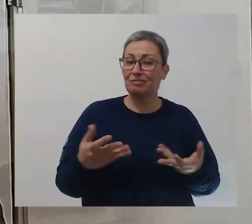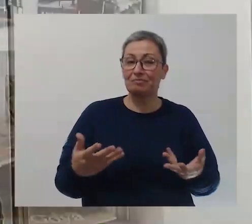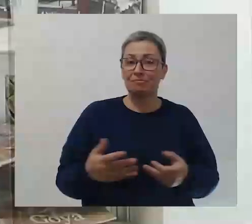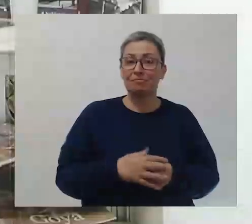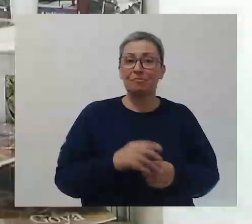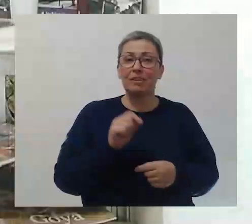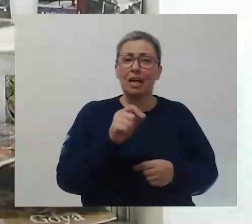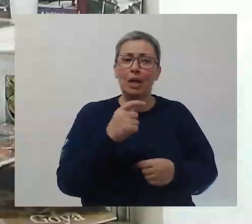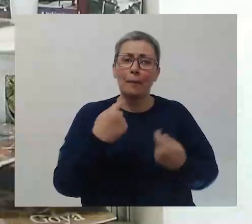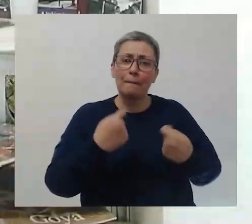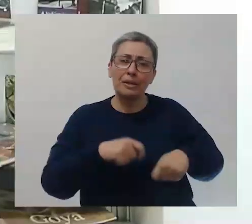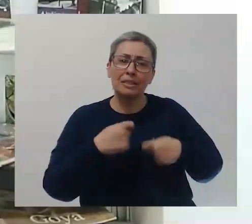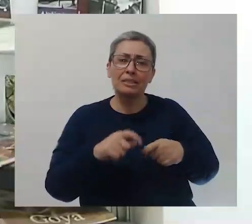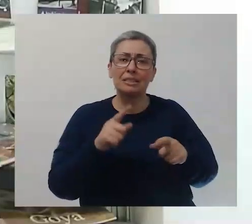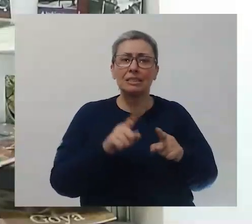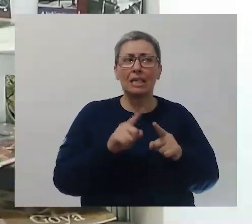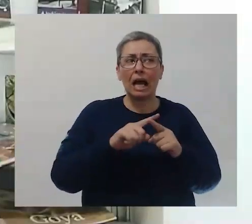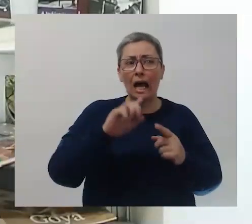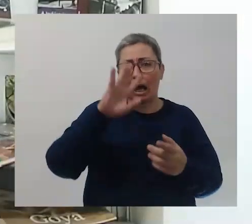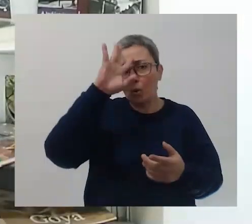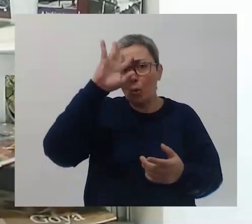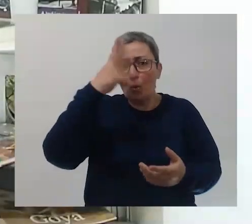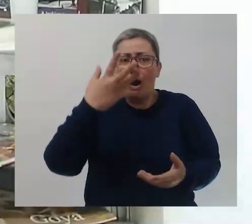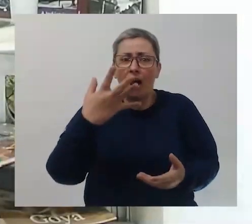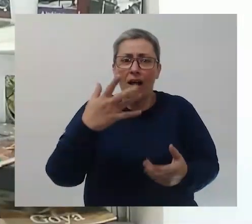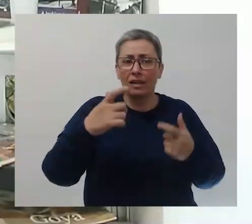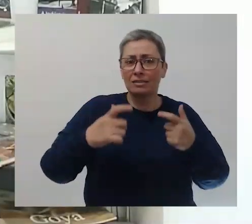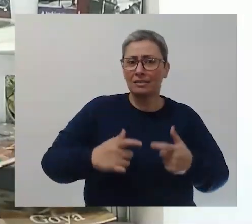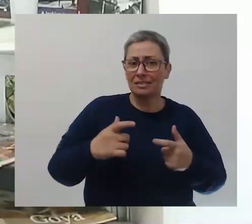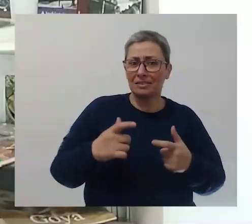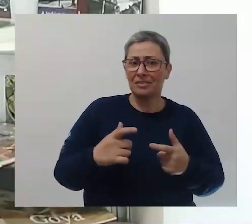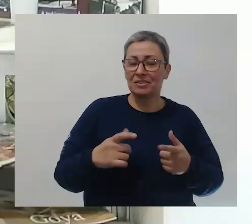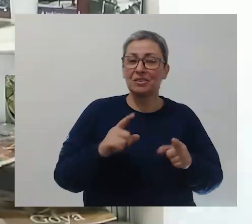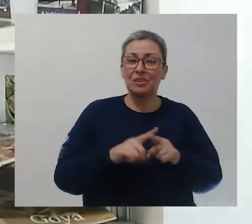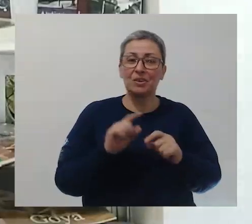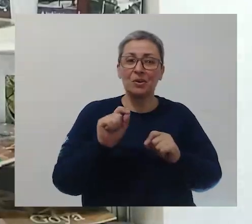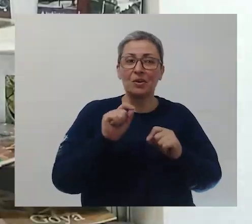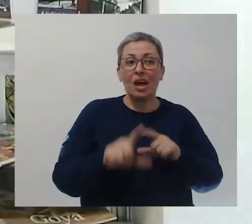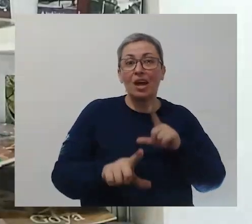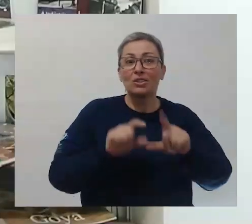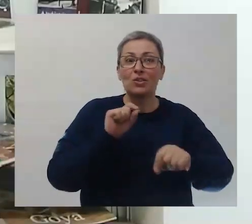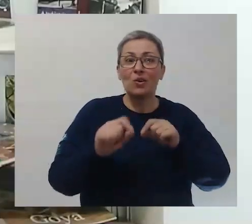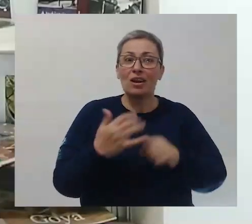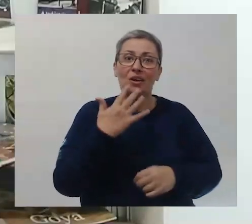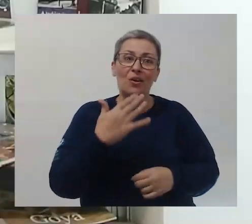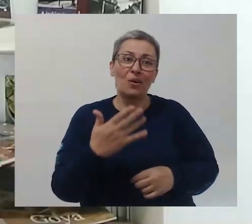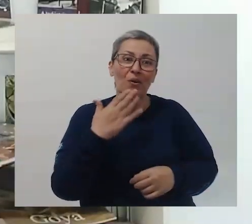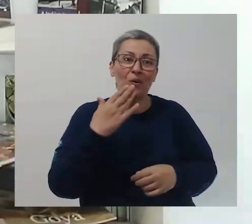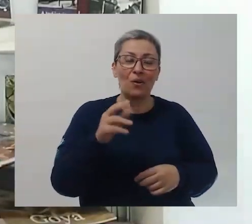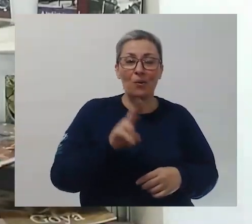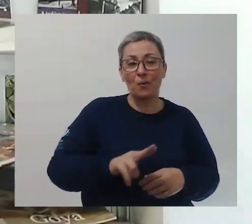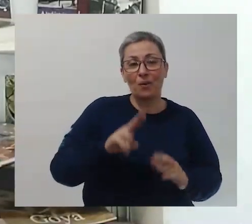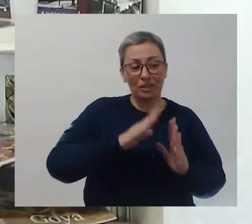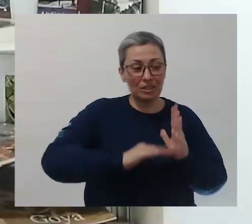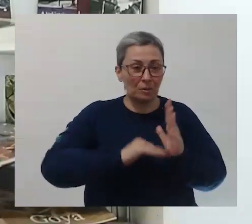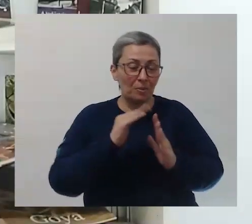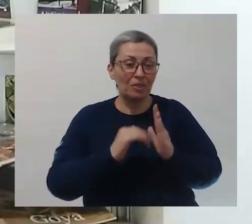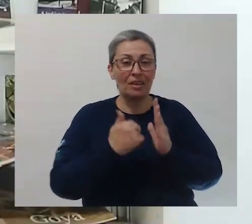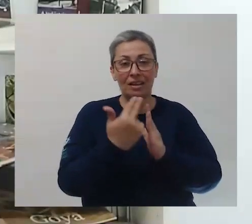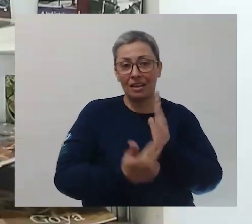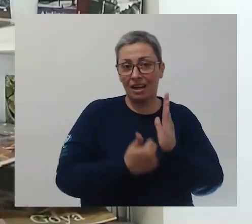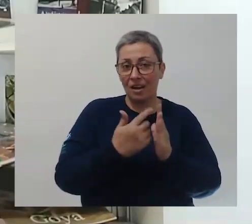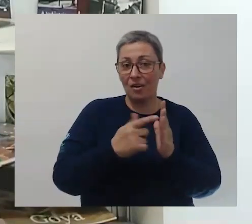mesmo? Já precisaram tomar decisões nesses lugares? Escolher as cores que vamos usar para pintar